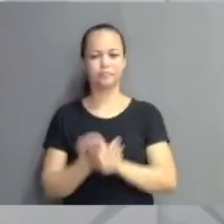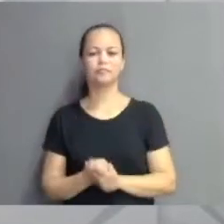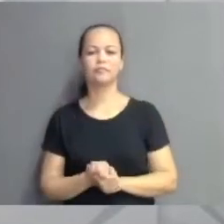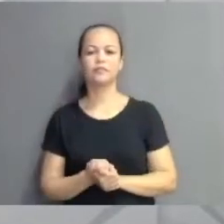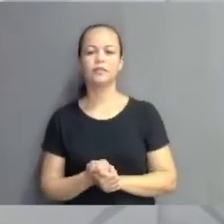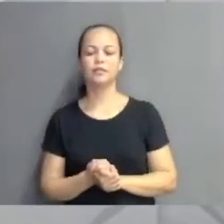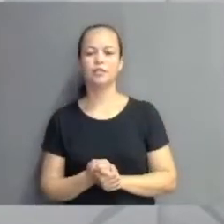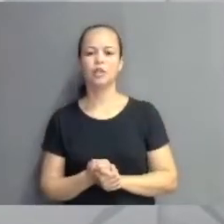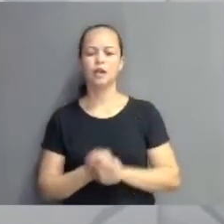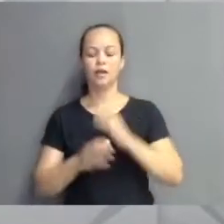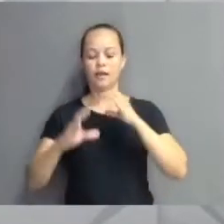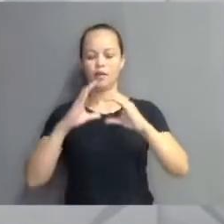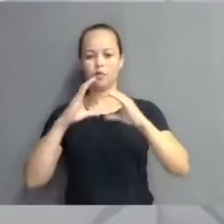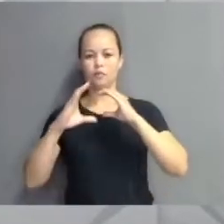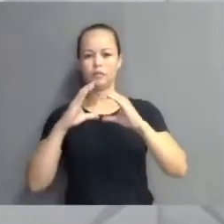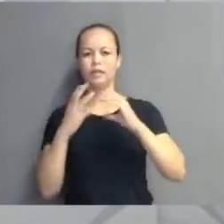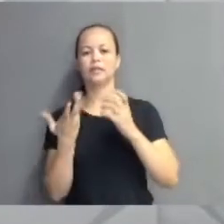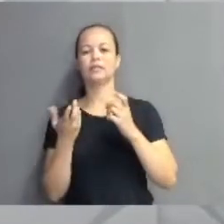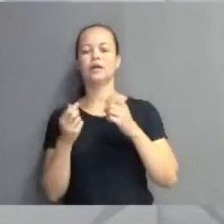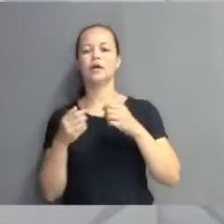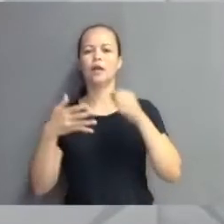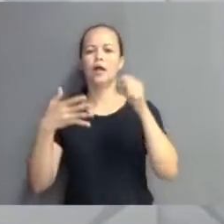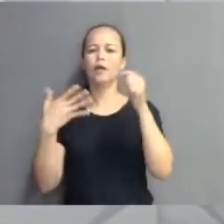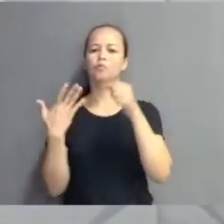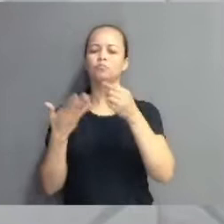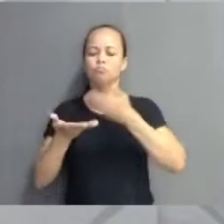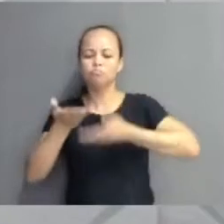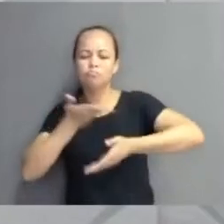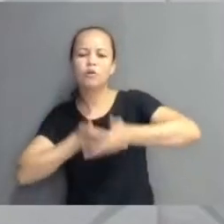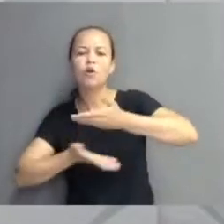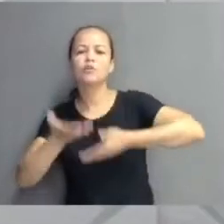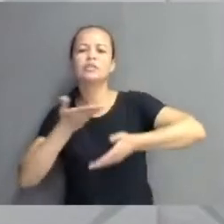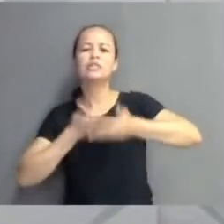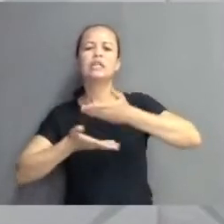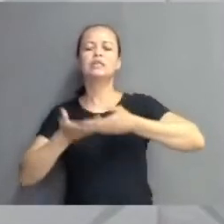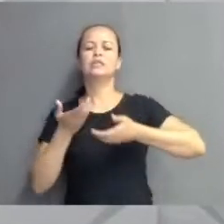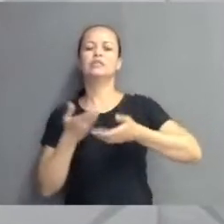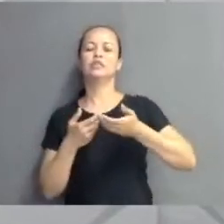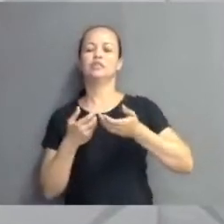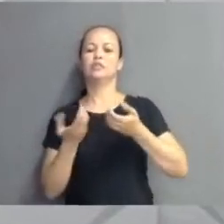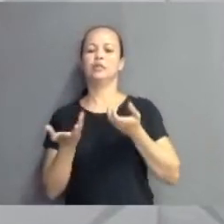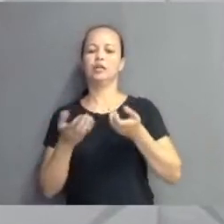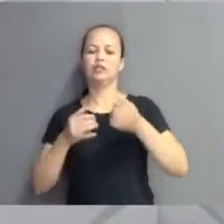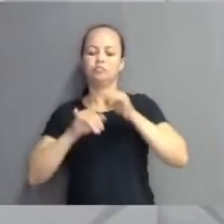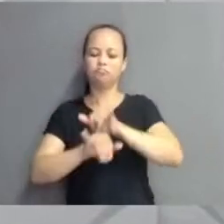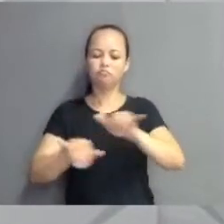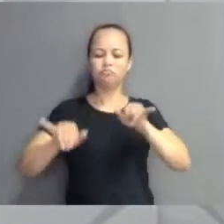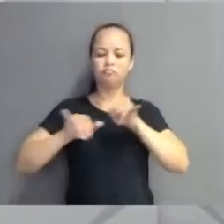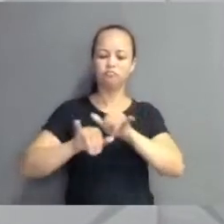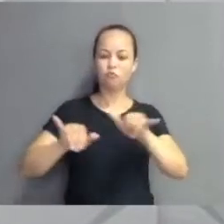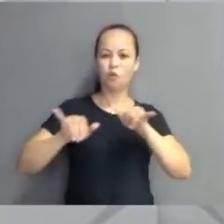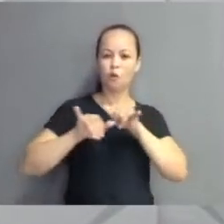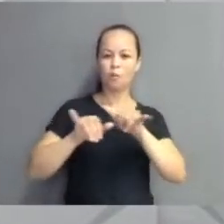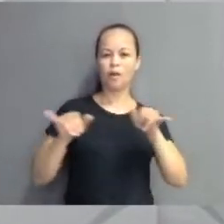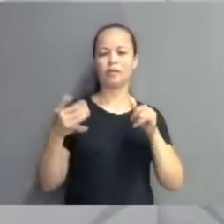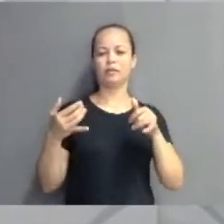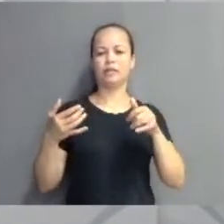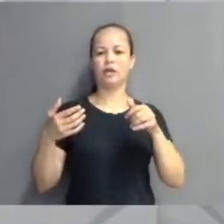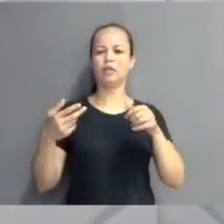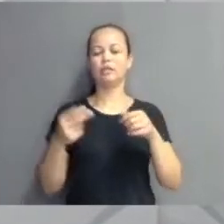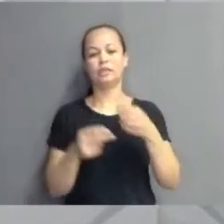comunicação ela é um processo que envolve a troca de informações entre